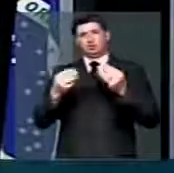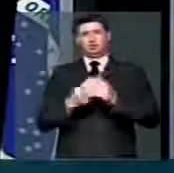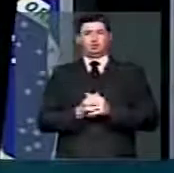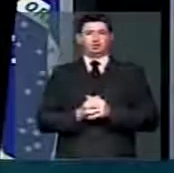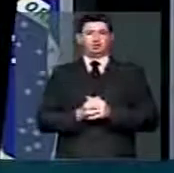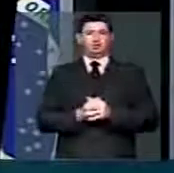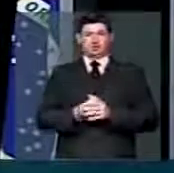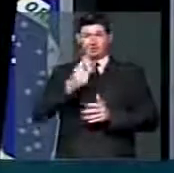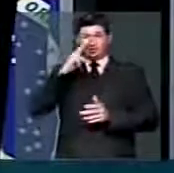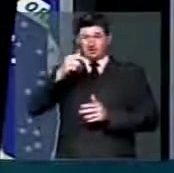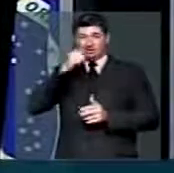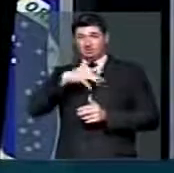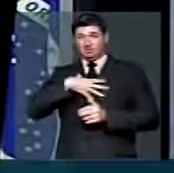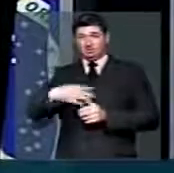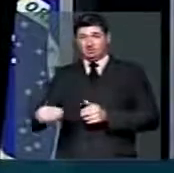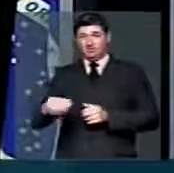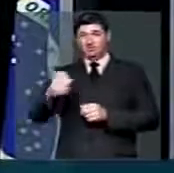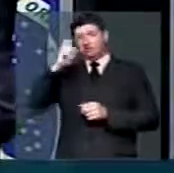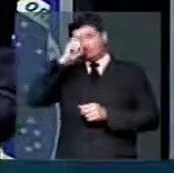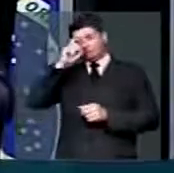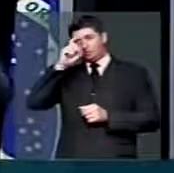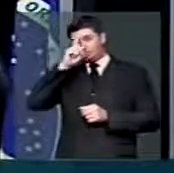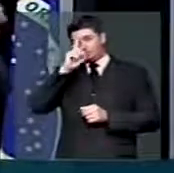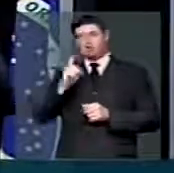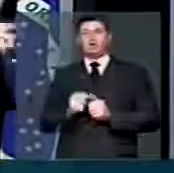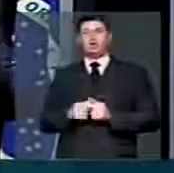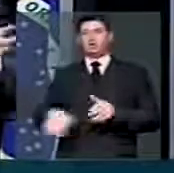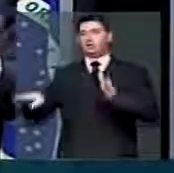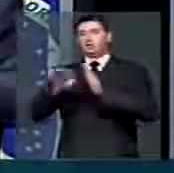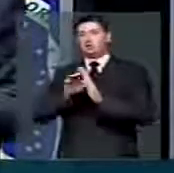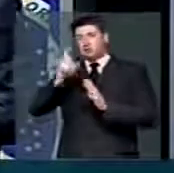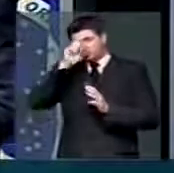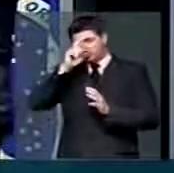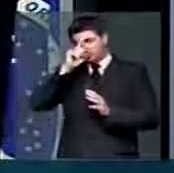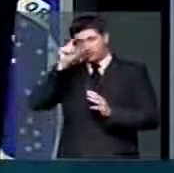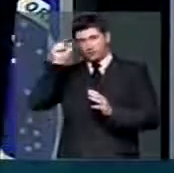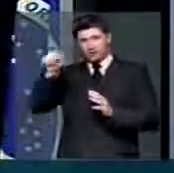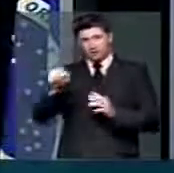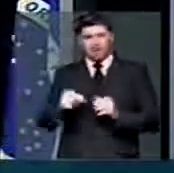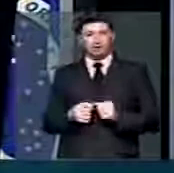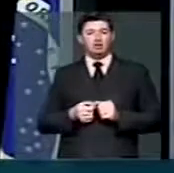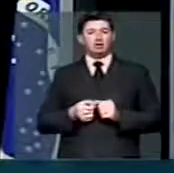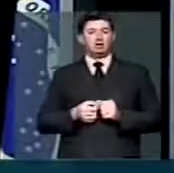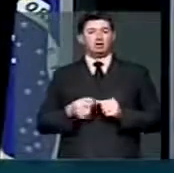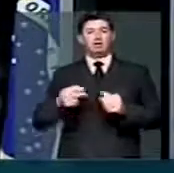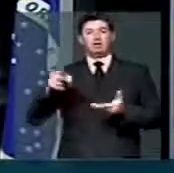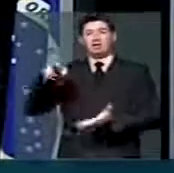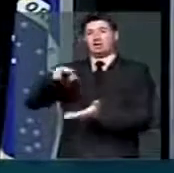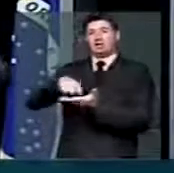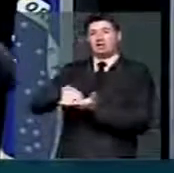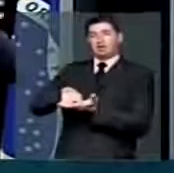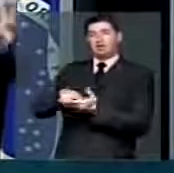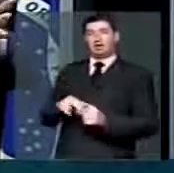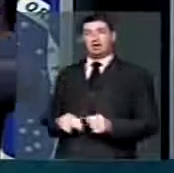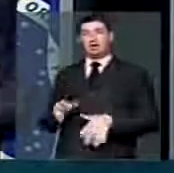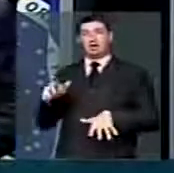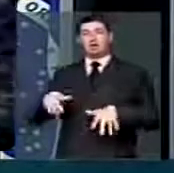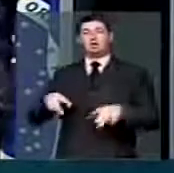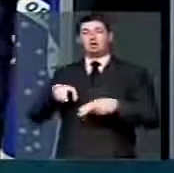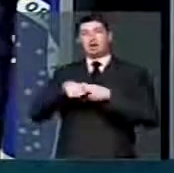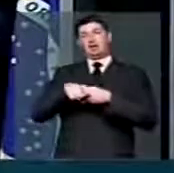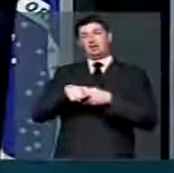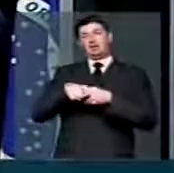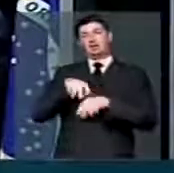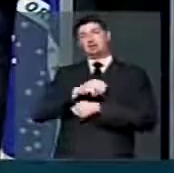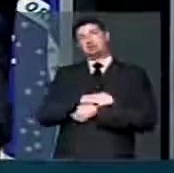você chegar com a filha no hospital, você chegar com seu pai no hospital e ter que ficar numa maca, e às vezes numa cadeira